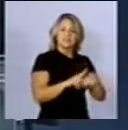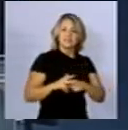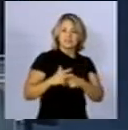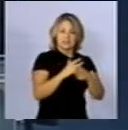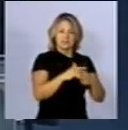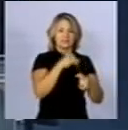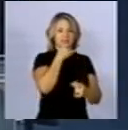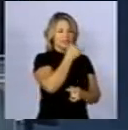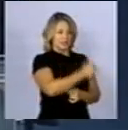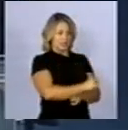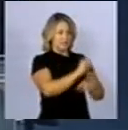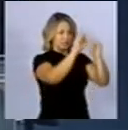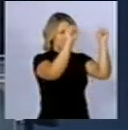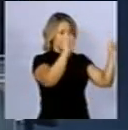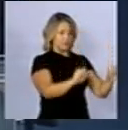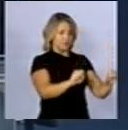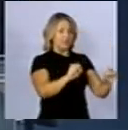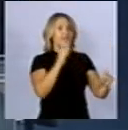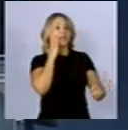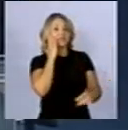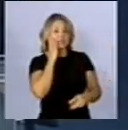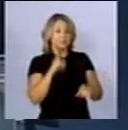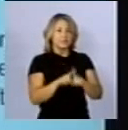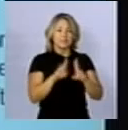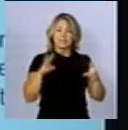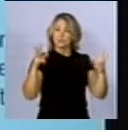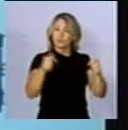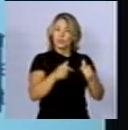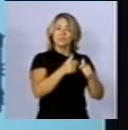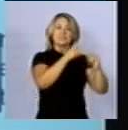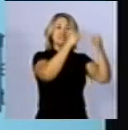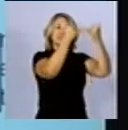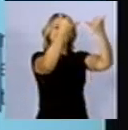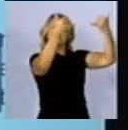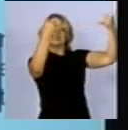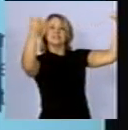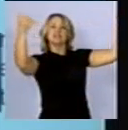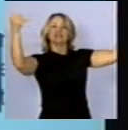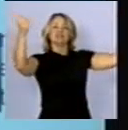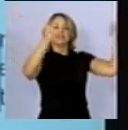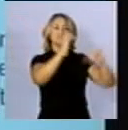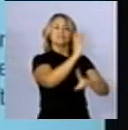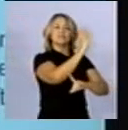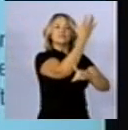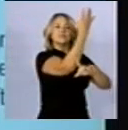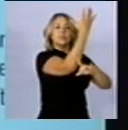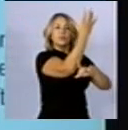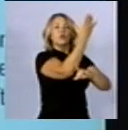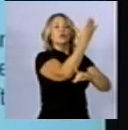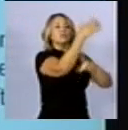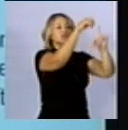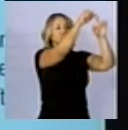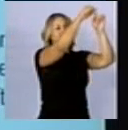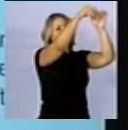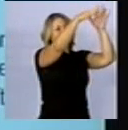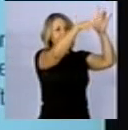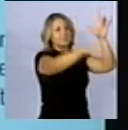E observou-se que todas as linhas de transmissão e substações das associadas da Abra tiveram seus campos